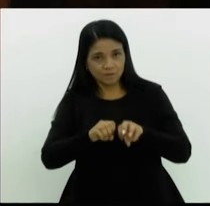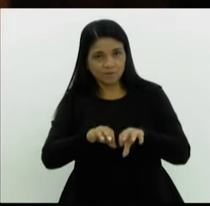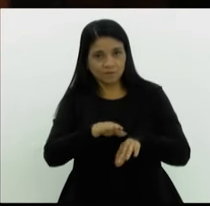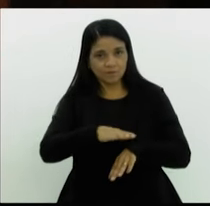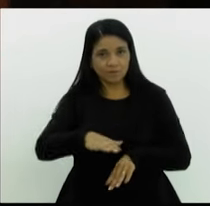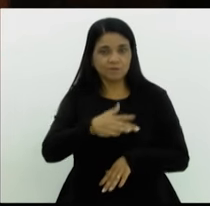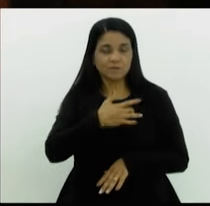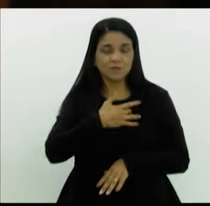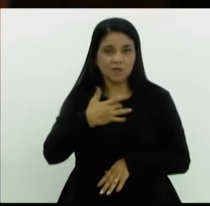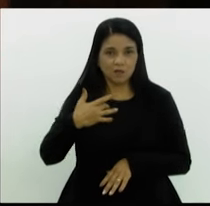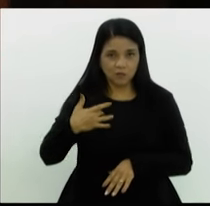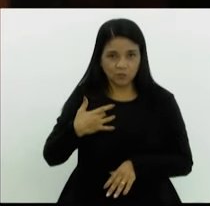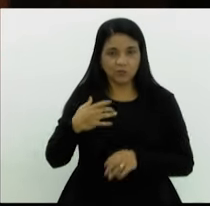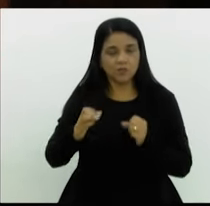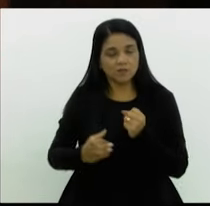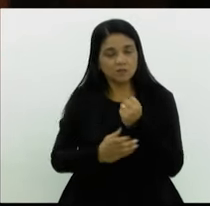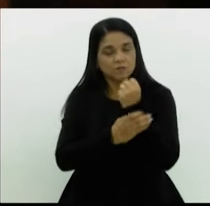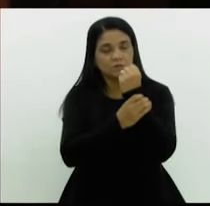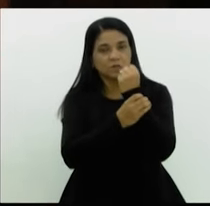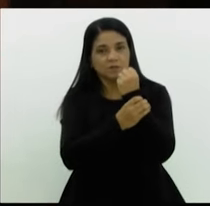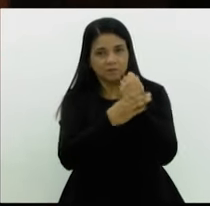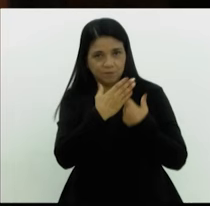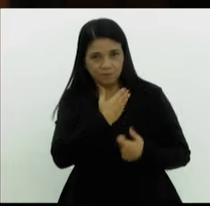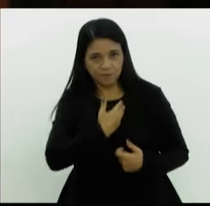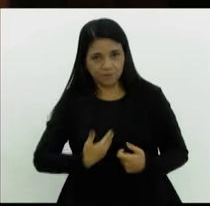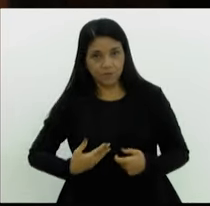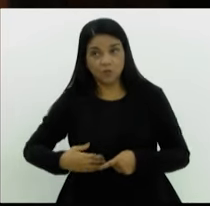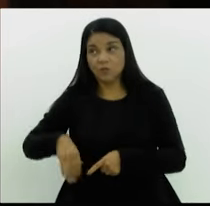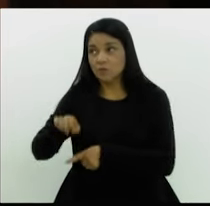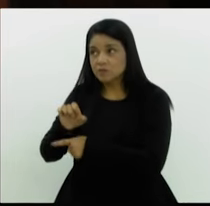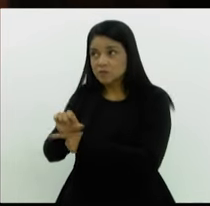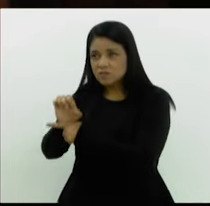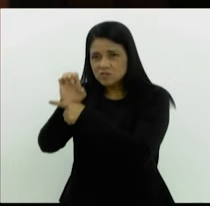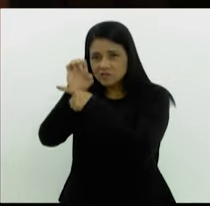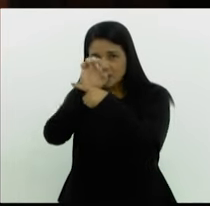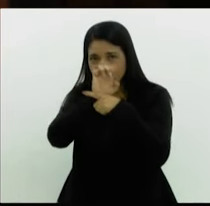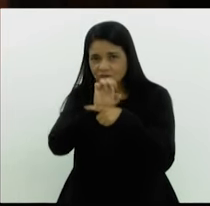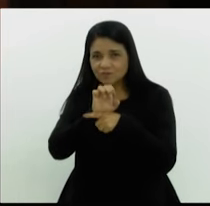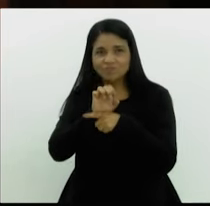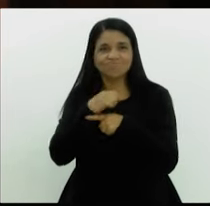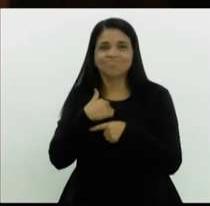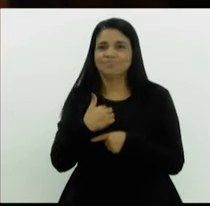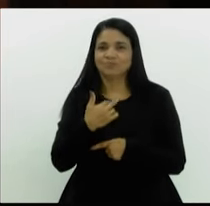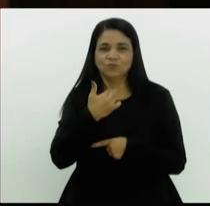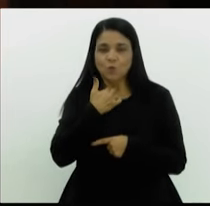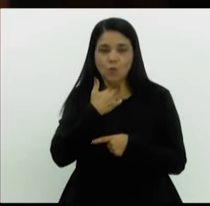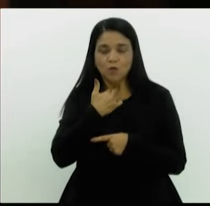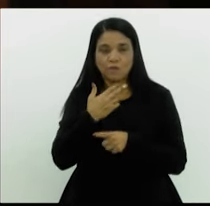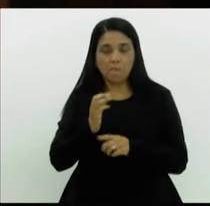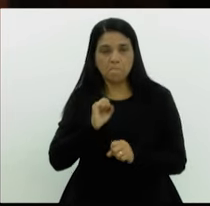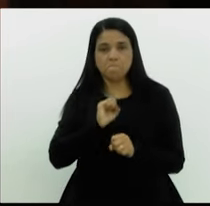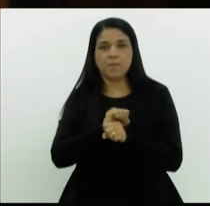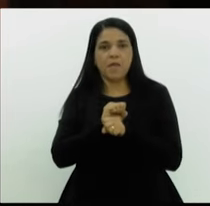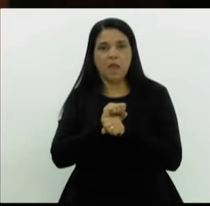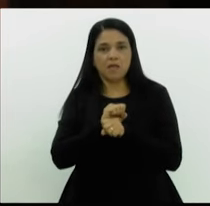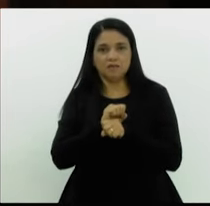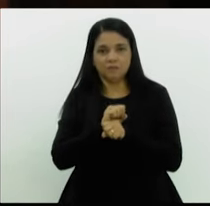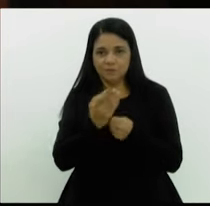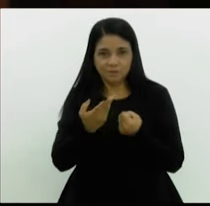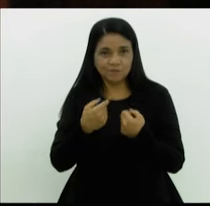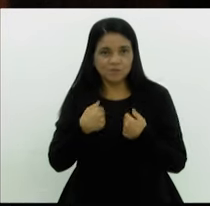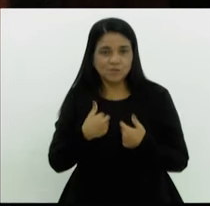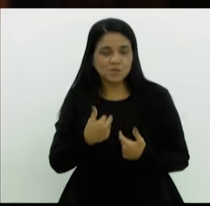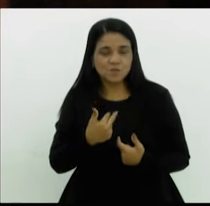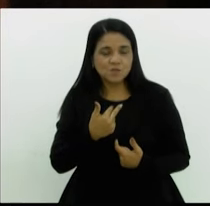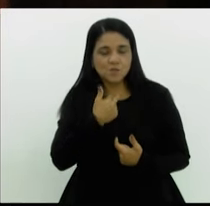a saúde, a segurança pública. Os estados não podem ficar sem a expansão da sua rede, não podem ficar